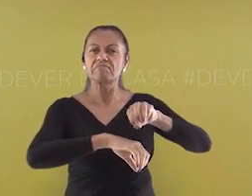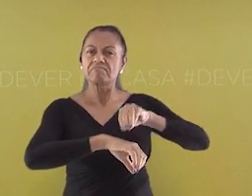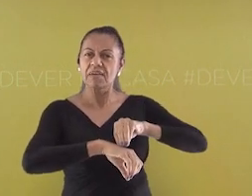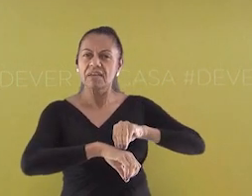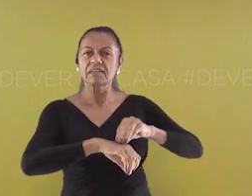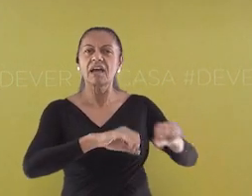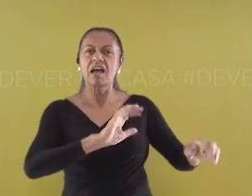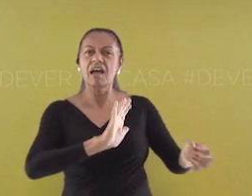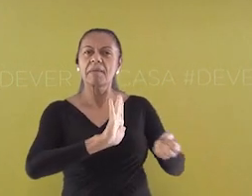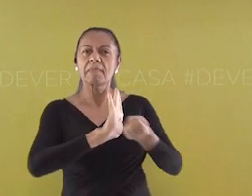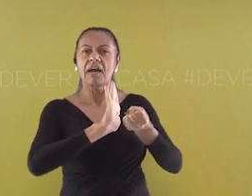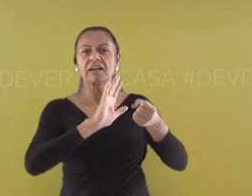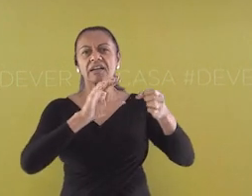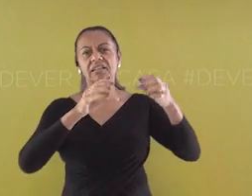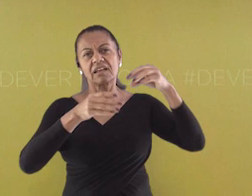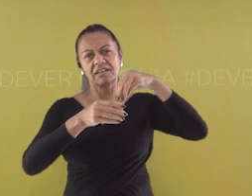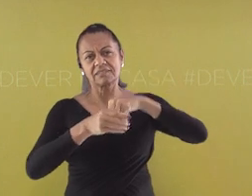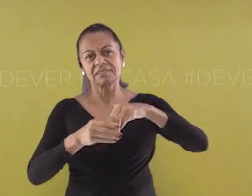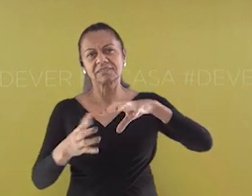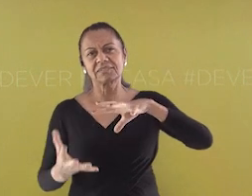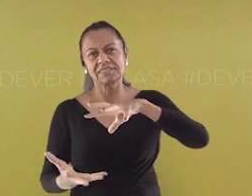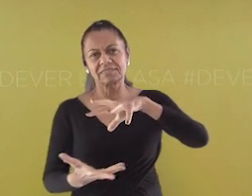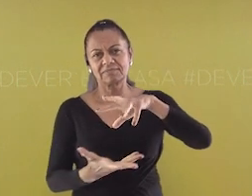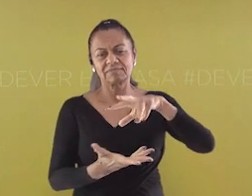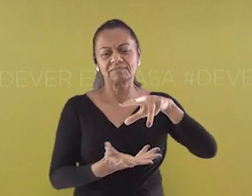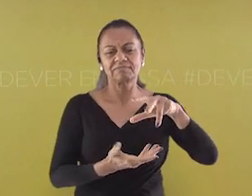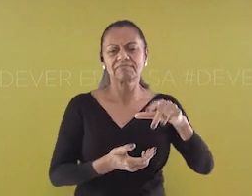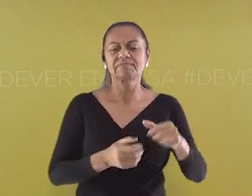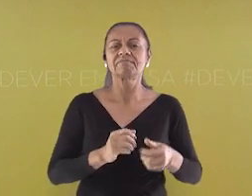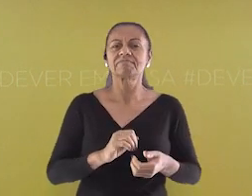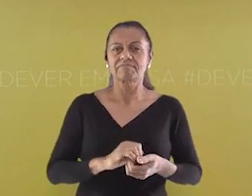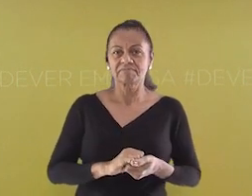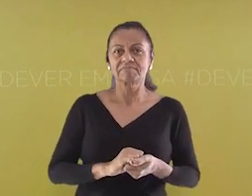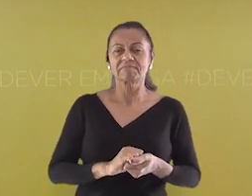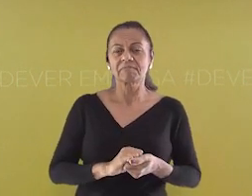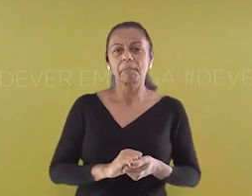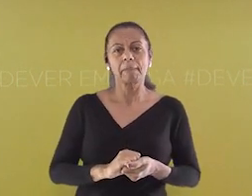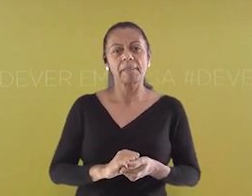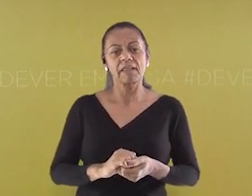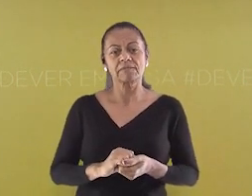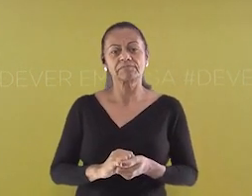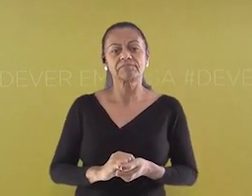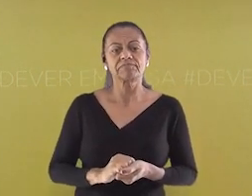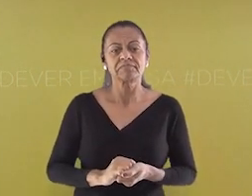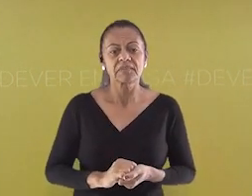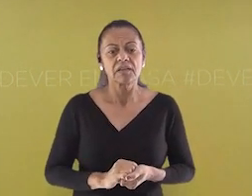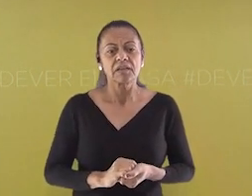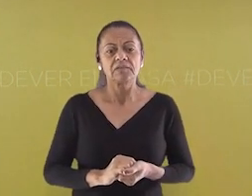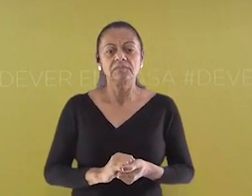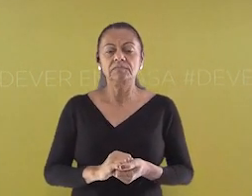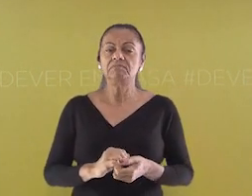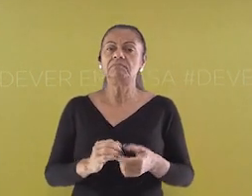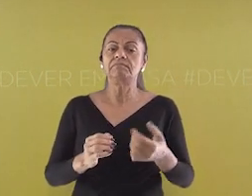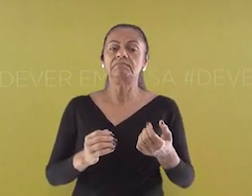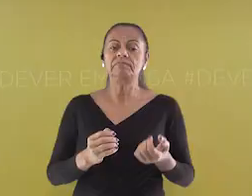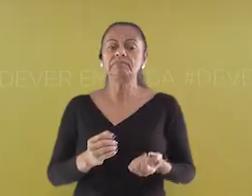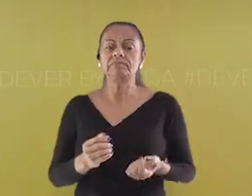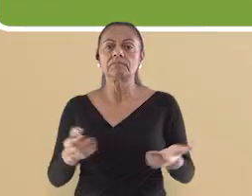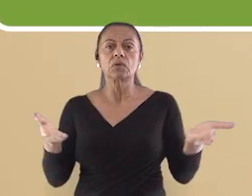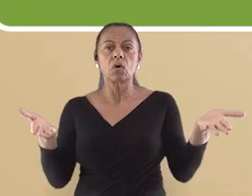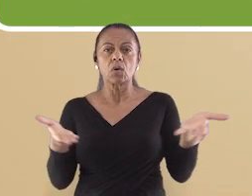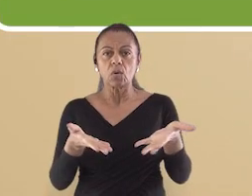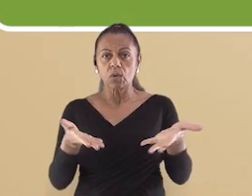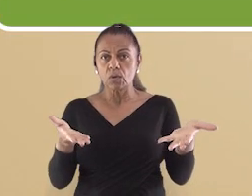existiram deixaram as suas marcas no nosso planeta. Quer dizer, sorte é bem relativo,